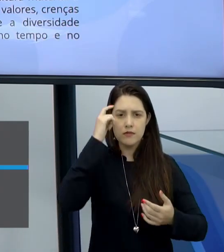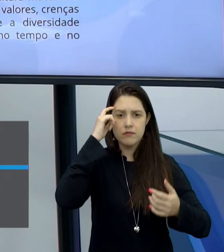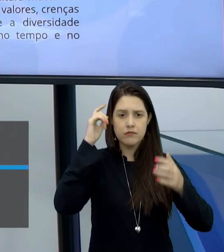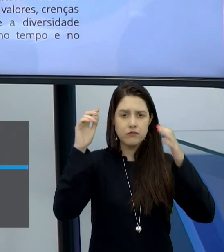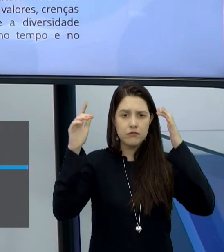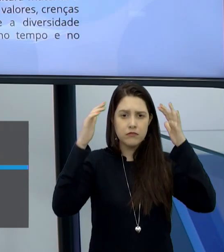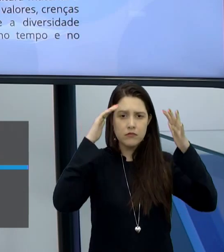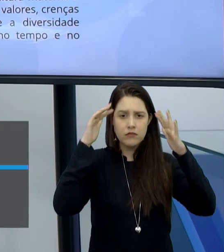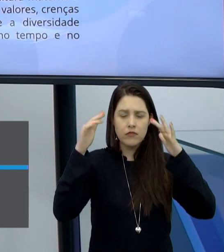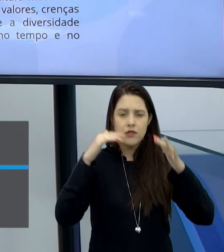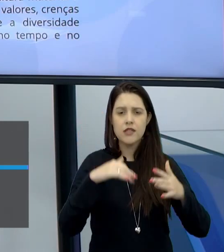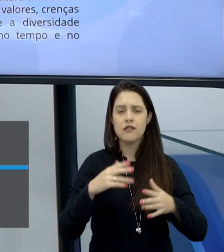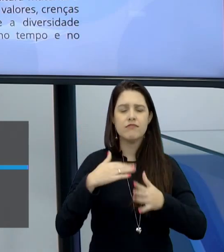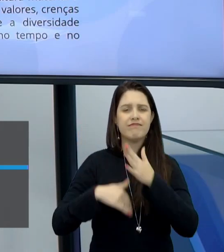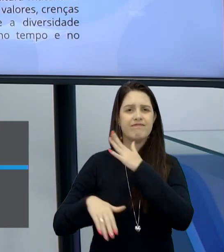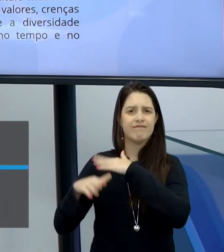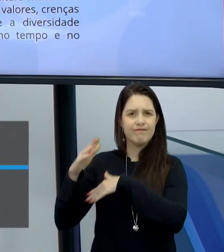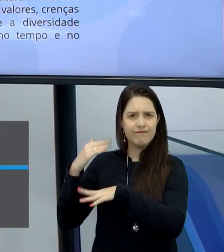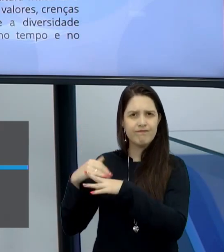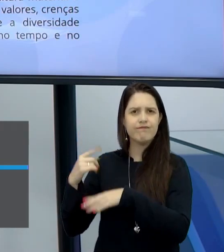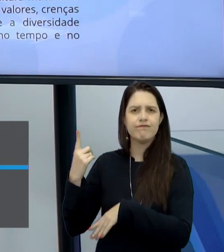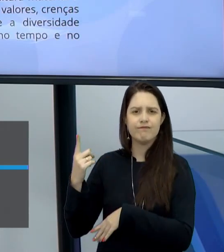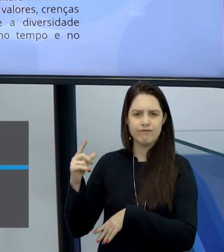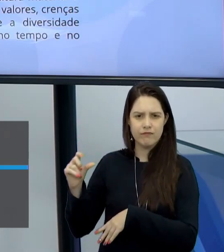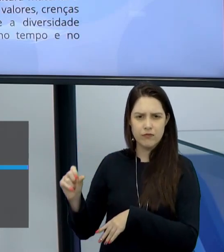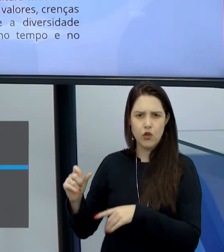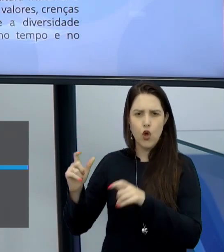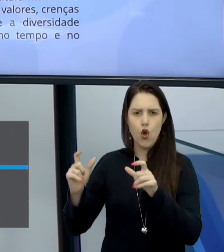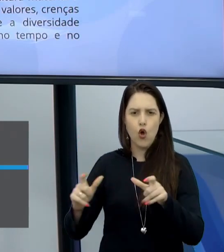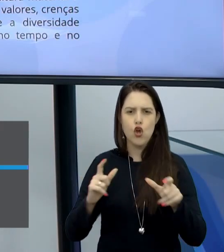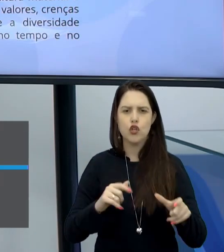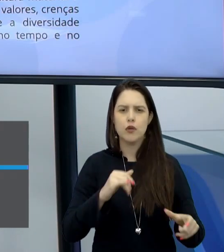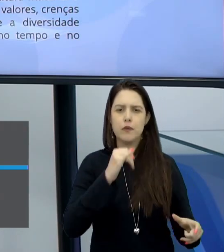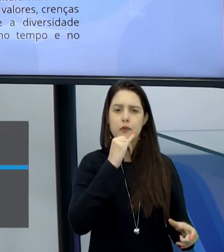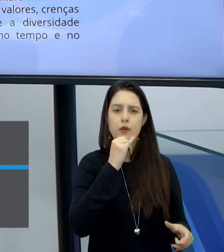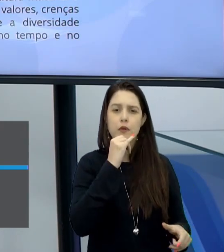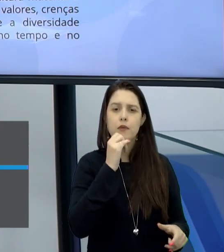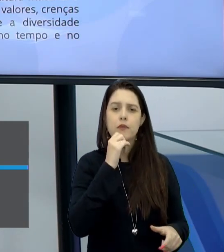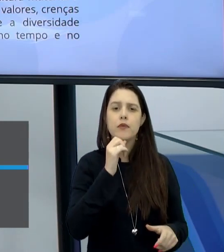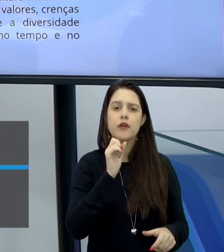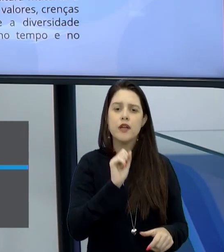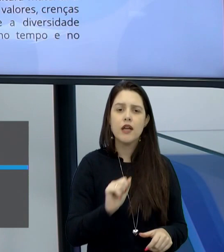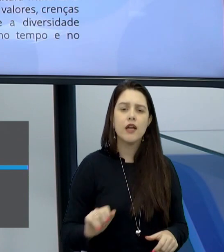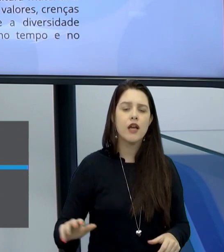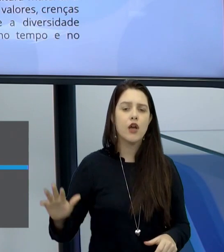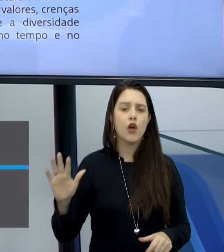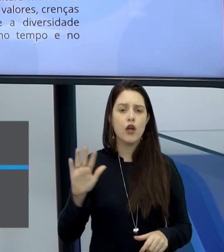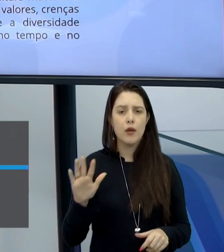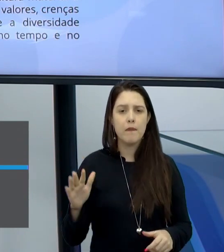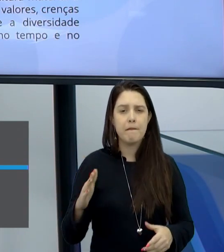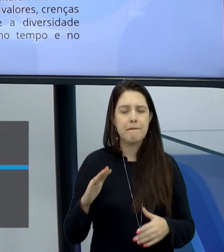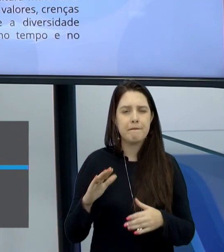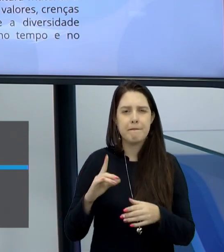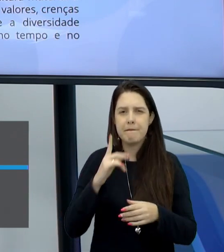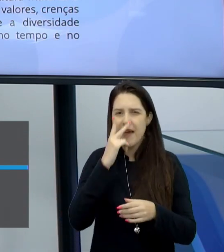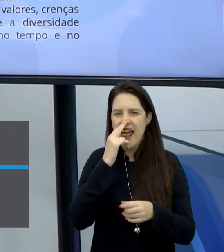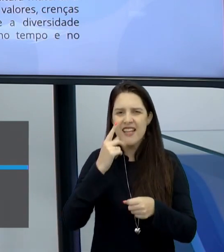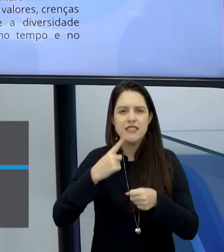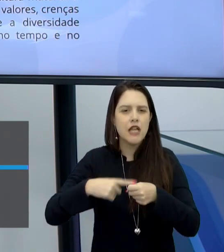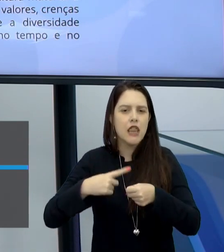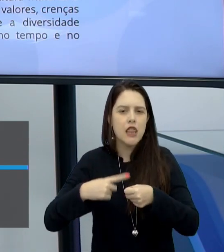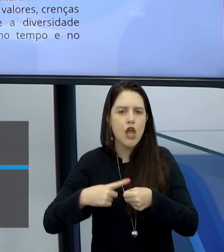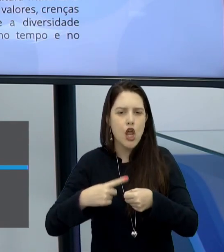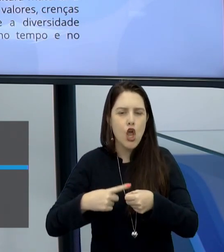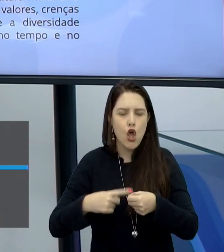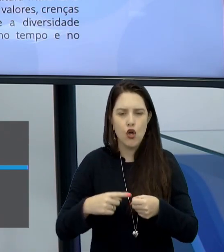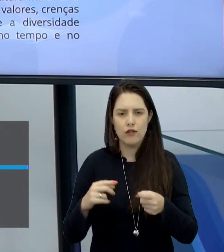do século XIX, né, que, por exemplo, o europeu ele é uma etnia superior, isso reverberou até os dias